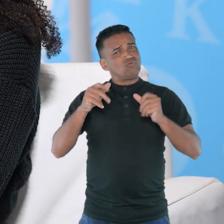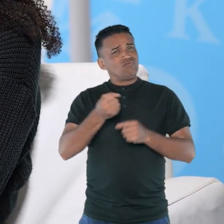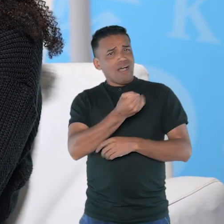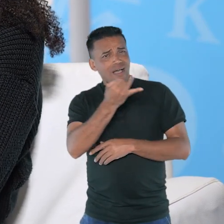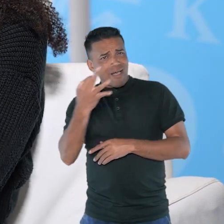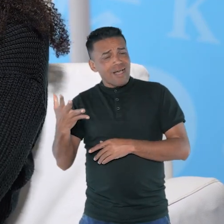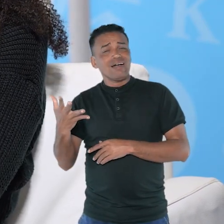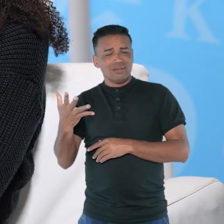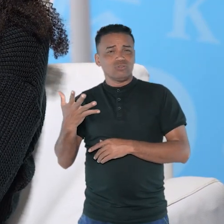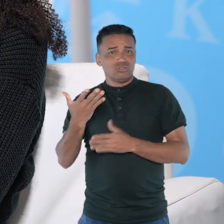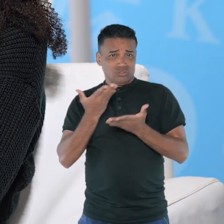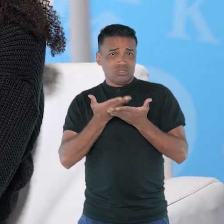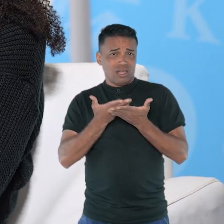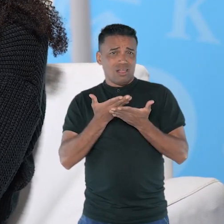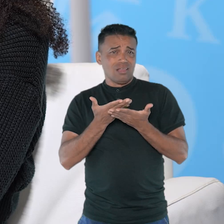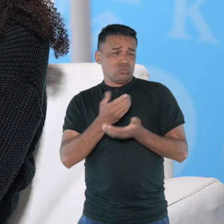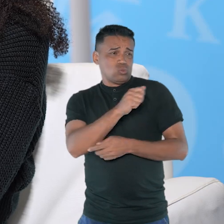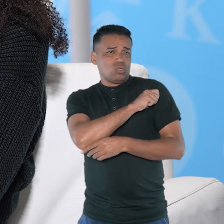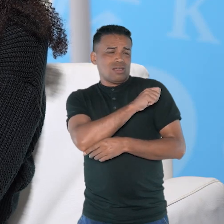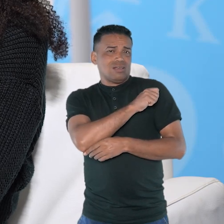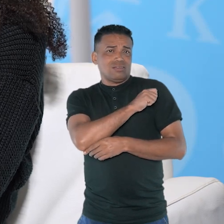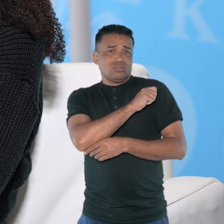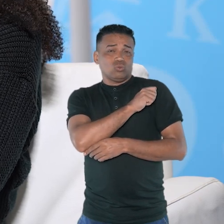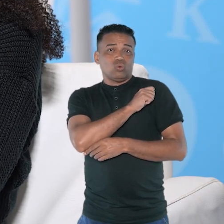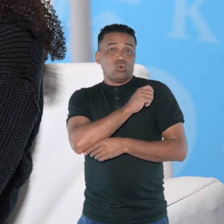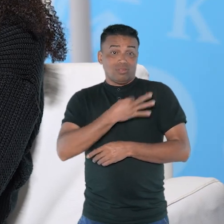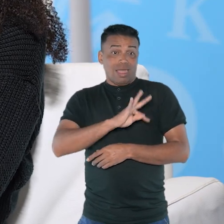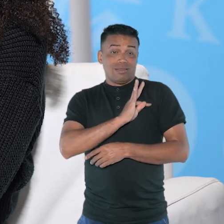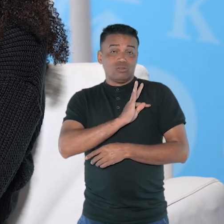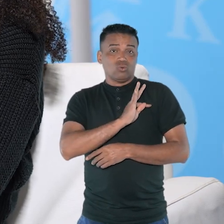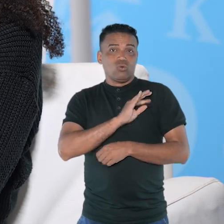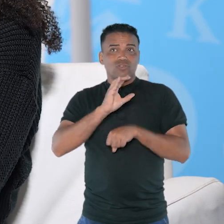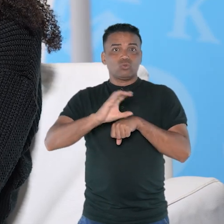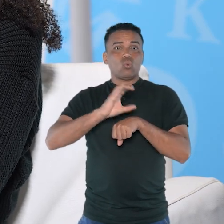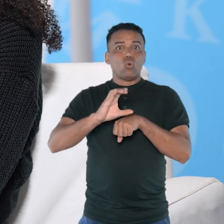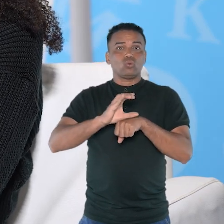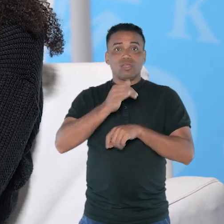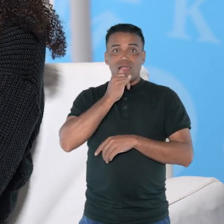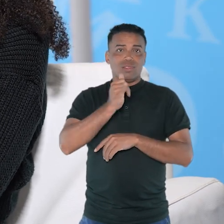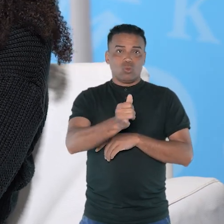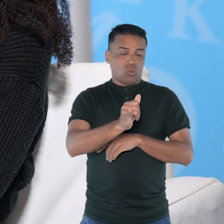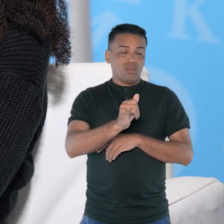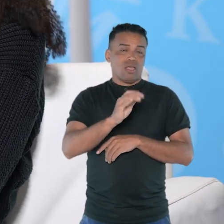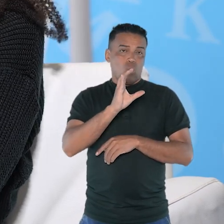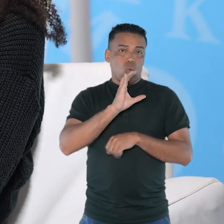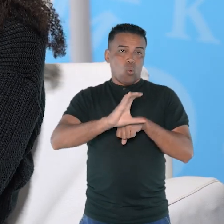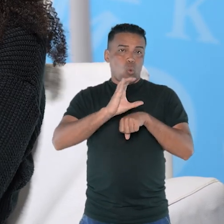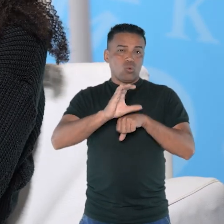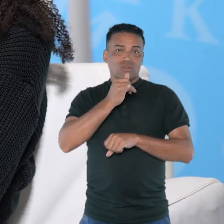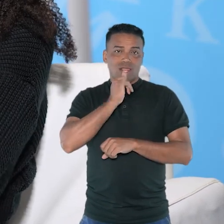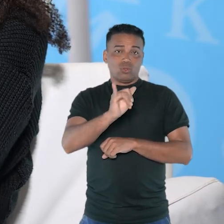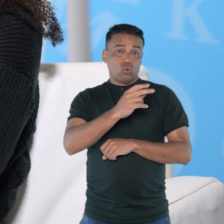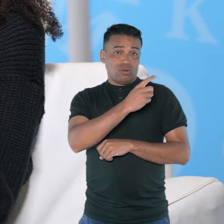fazendo ensino técnico. Eu fiz ensino técnico no ensino médio. Eu fiz curso de eletrônica, que era uma coisa